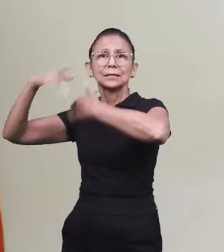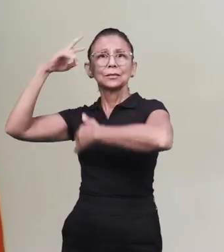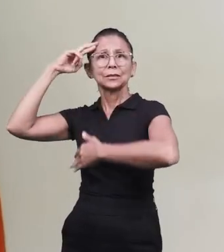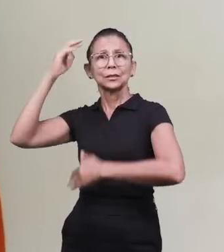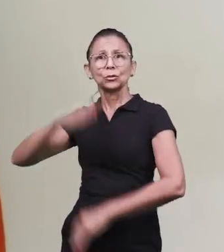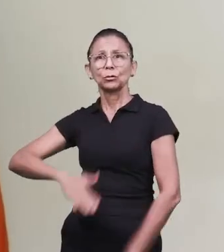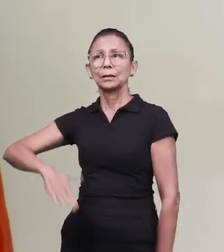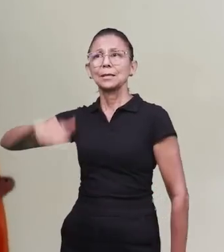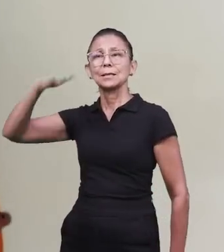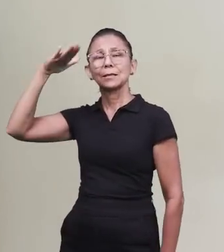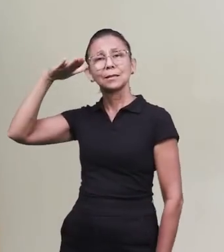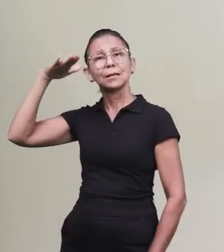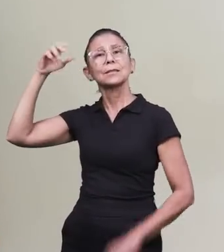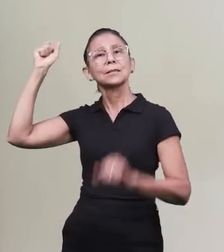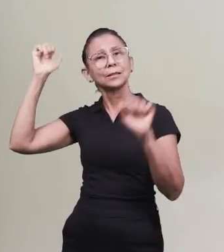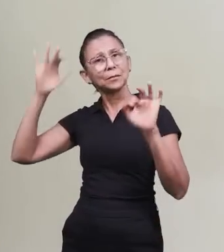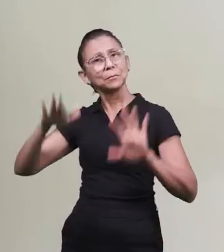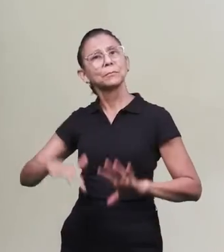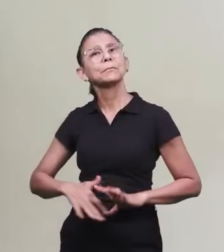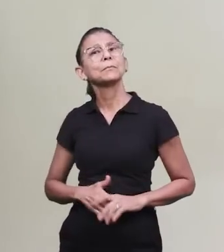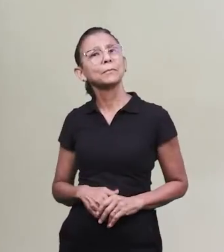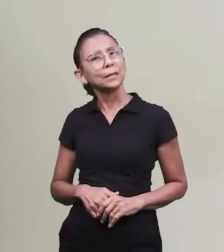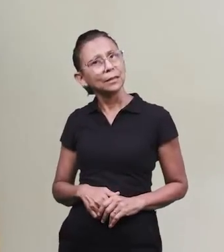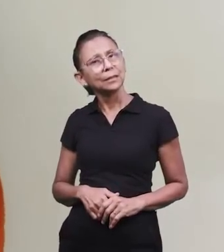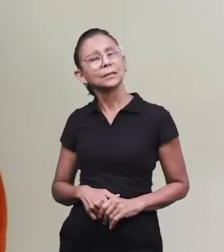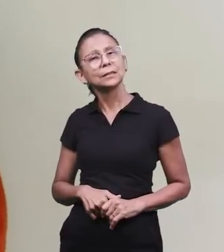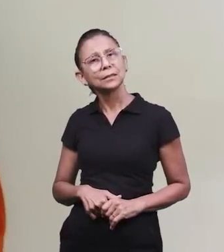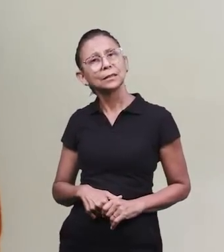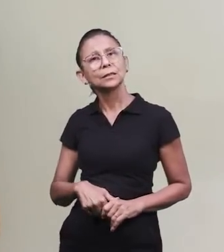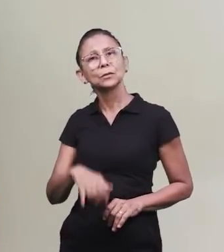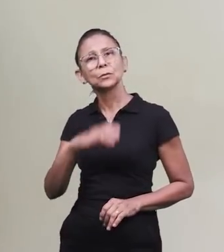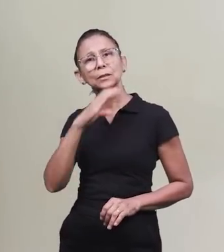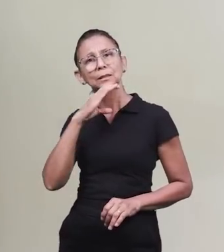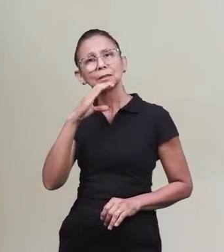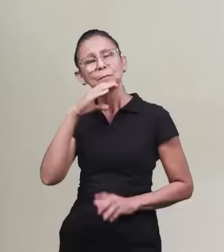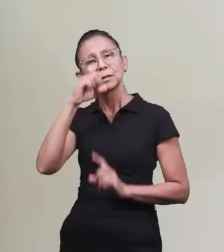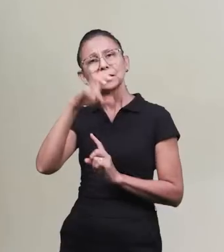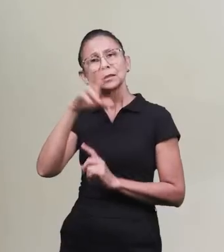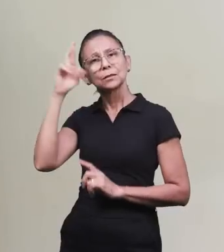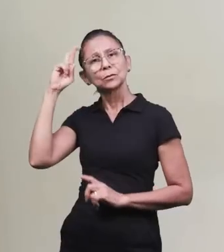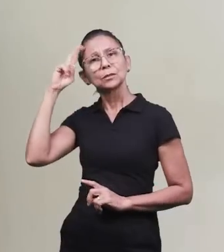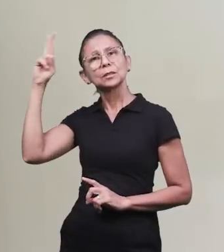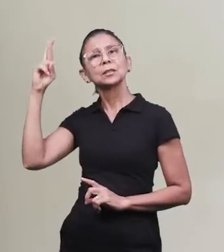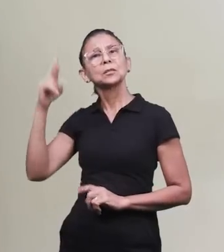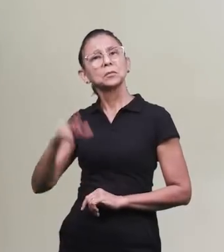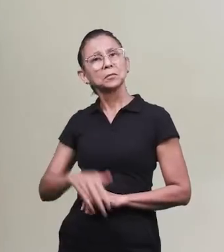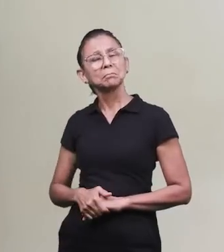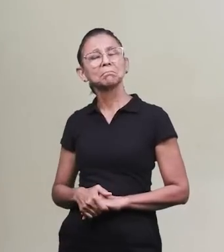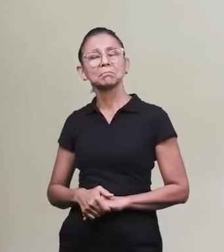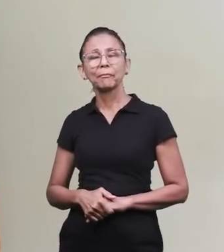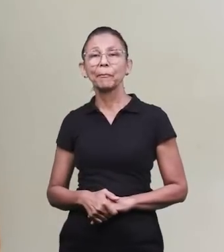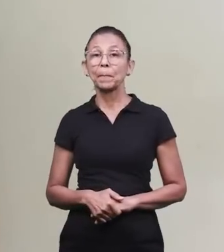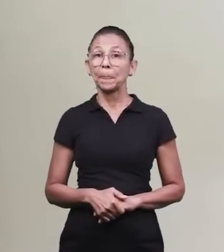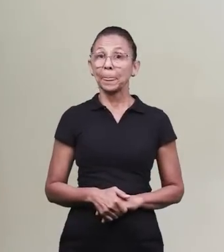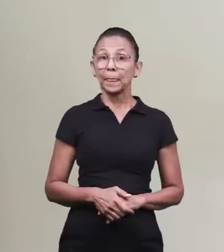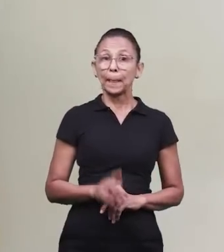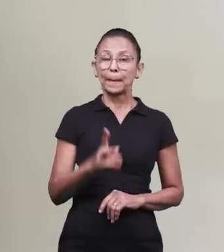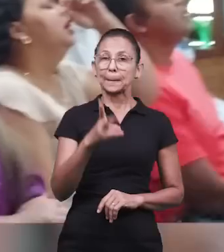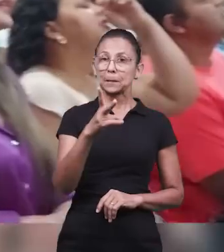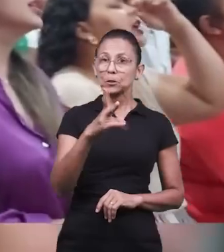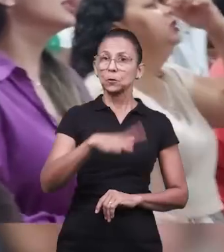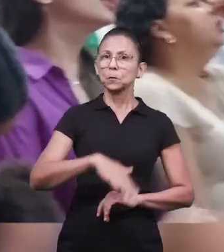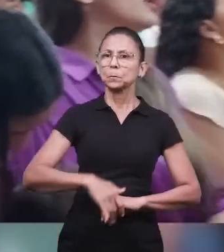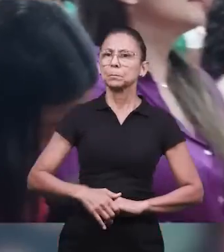Que maravilha ver as nossas crianças crescendo na graça e no conhecimento do Senhor. Mas, Jorge, a festa continua e tivemos um culto de